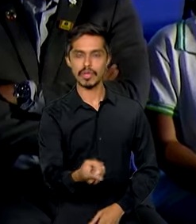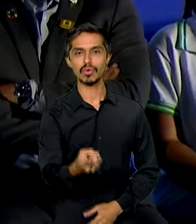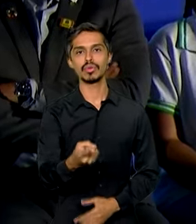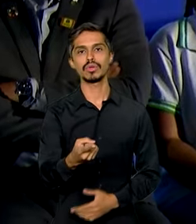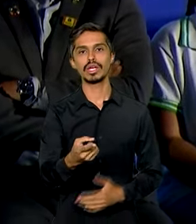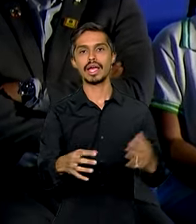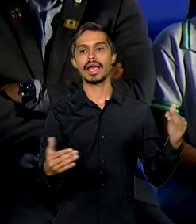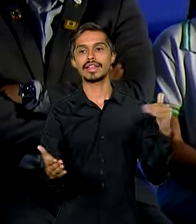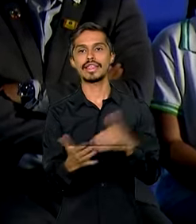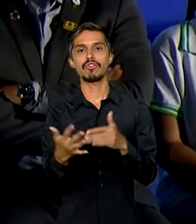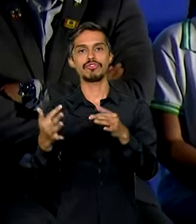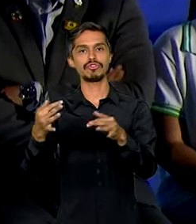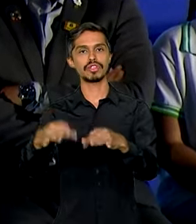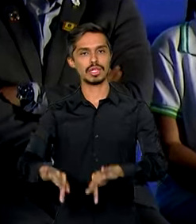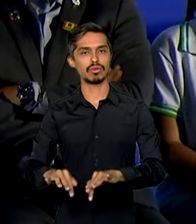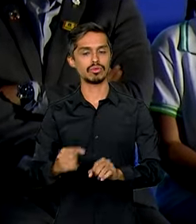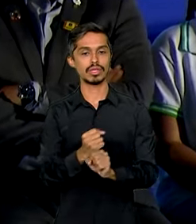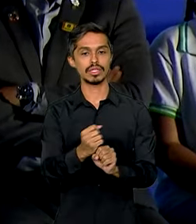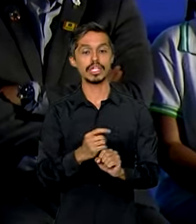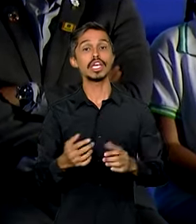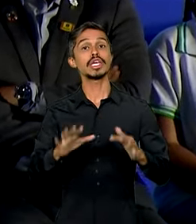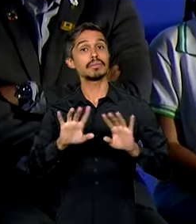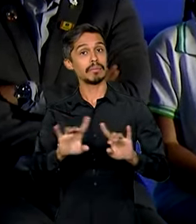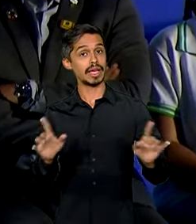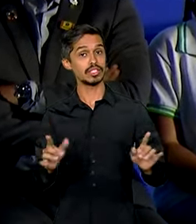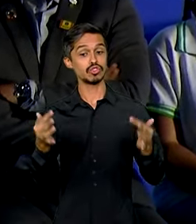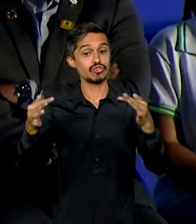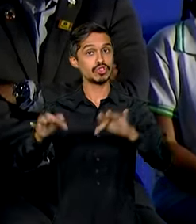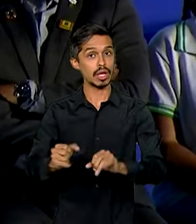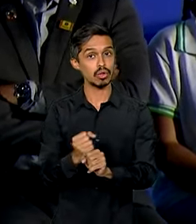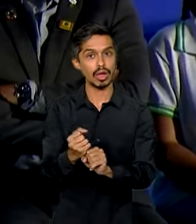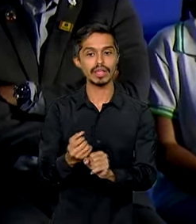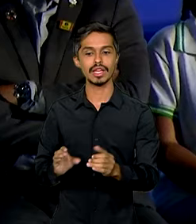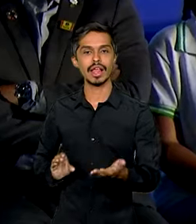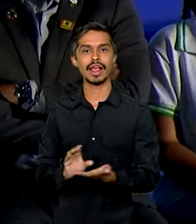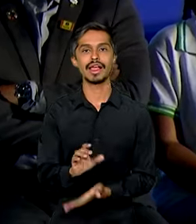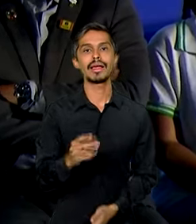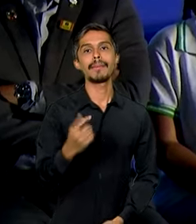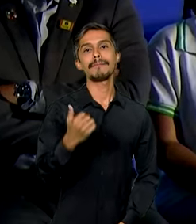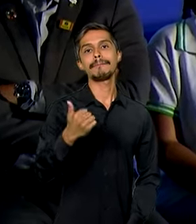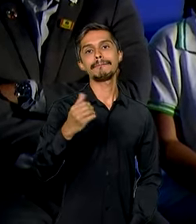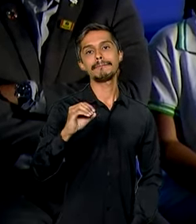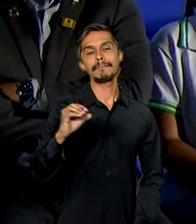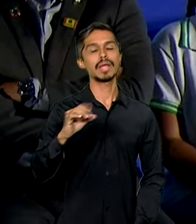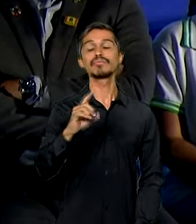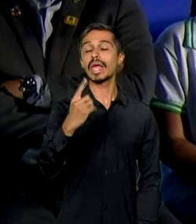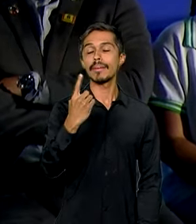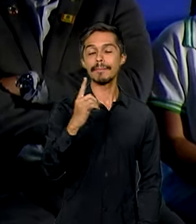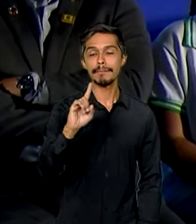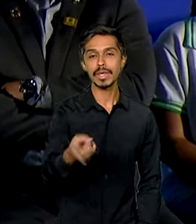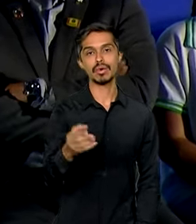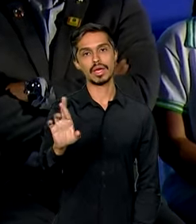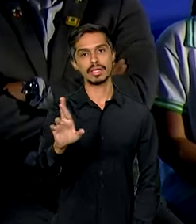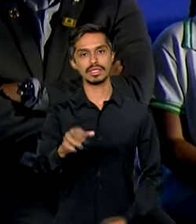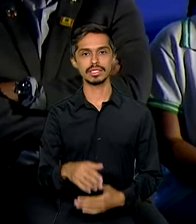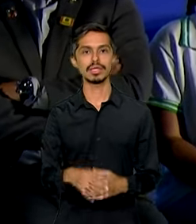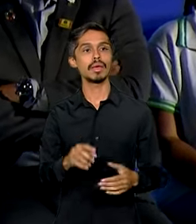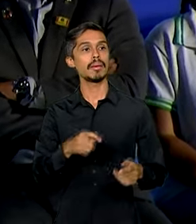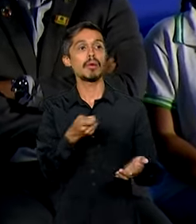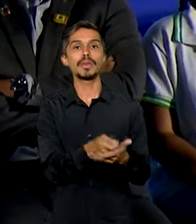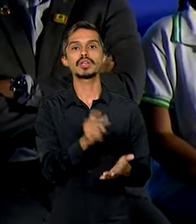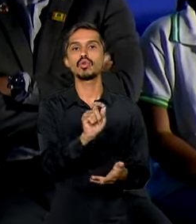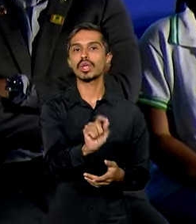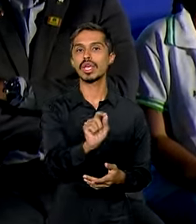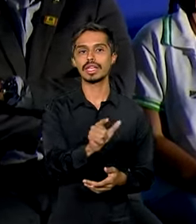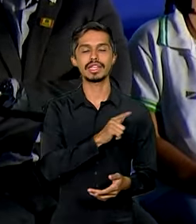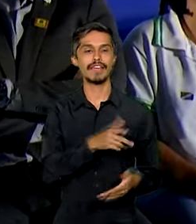ano, a gente vai depositar R$ 1.000 para ele. Qual é a condição? A condição é ele ter comparecimento na